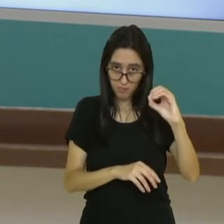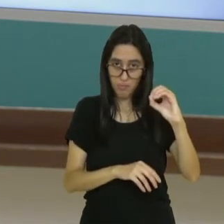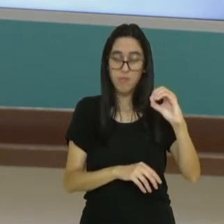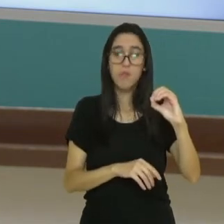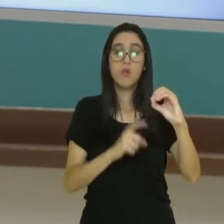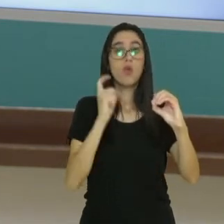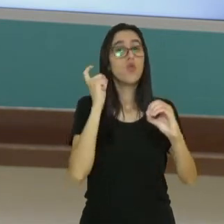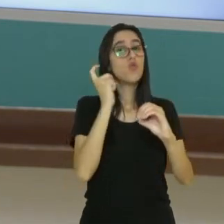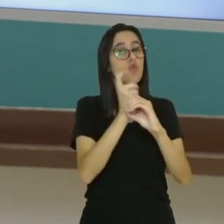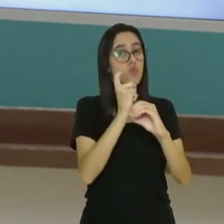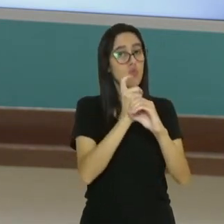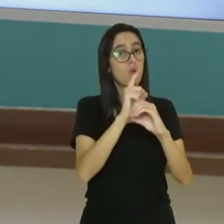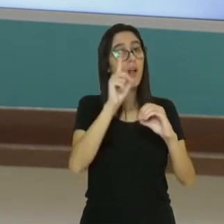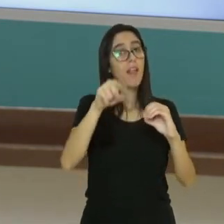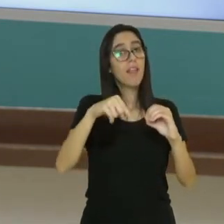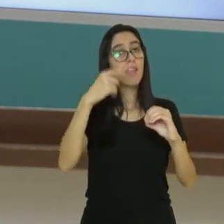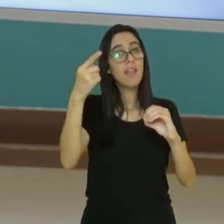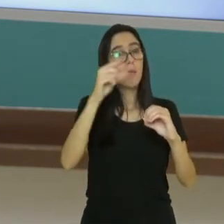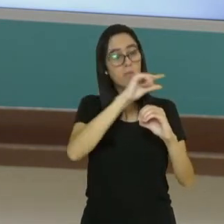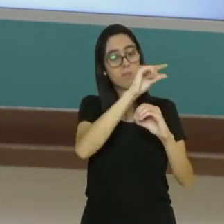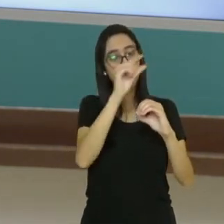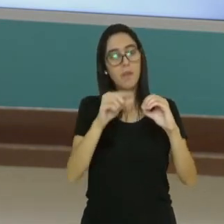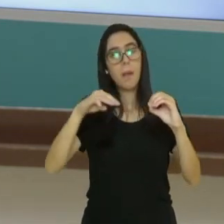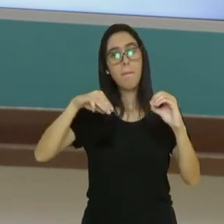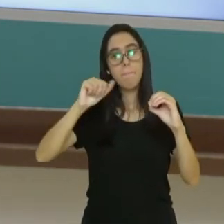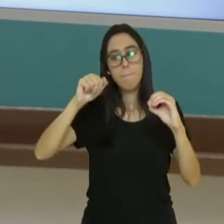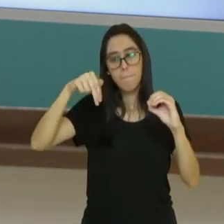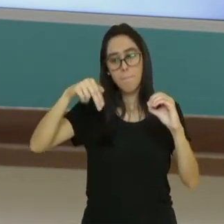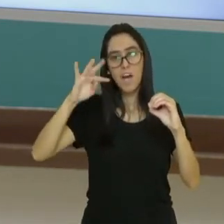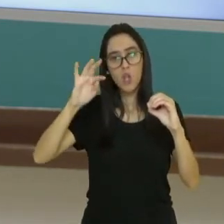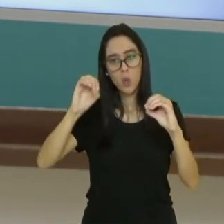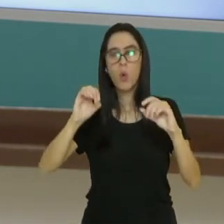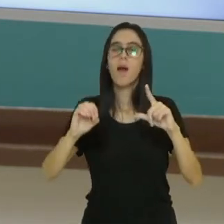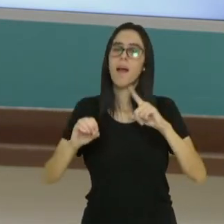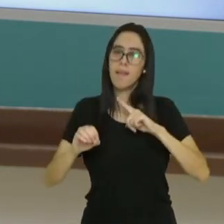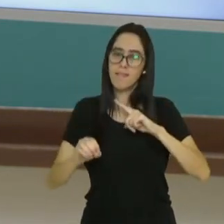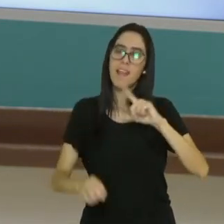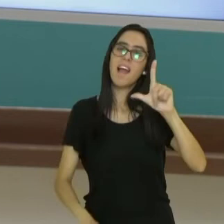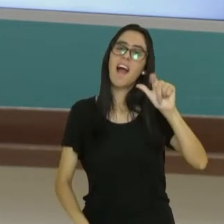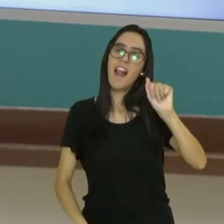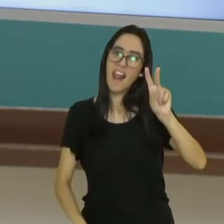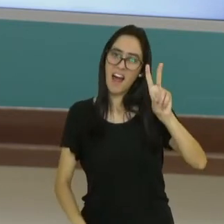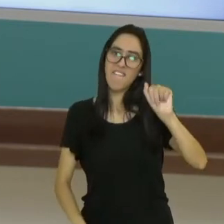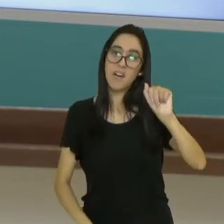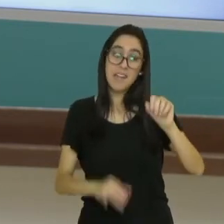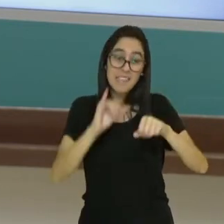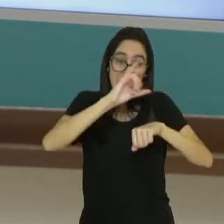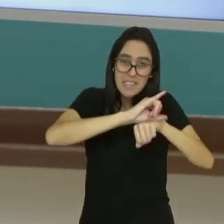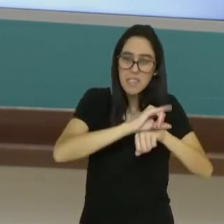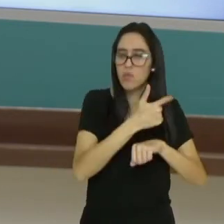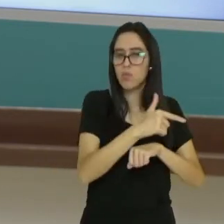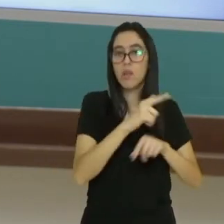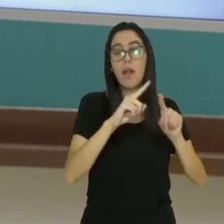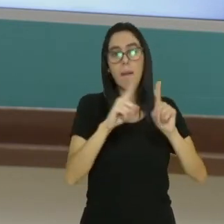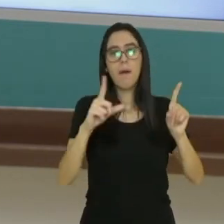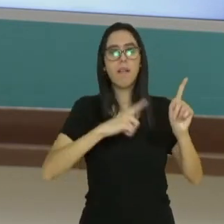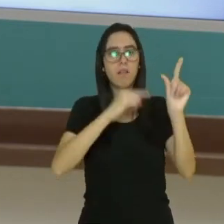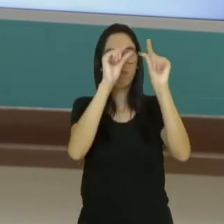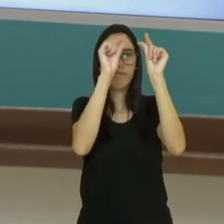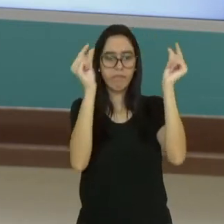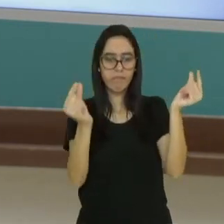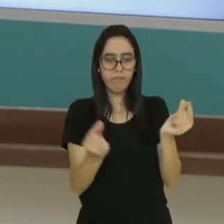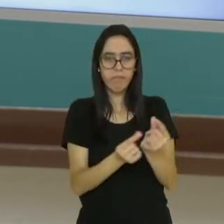camadas do manto e do núcleo externo, ou seja, não bem no centro da Terra, mas nas camadas já